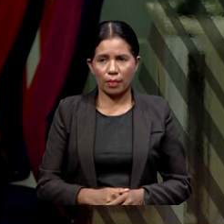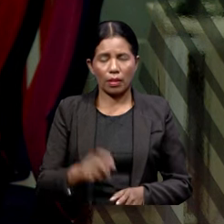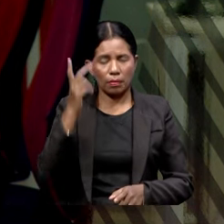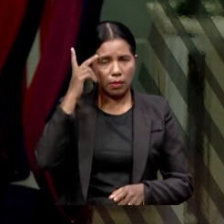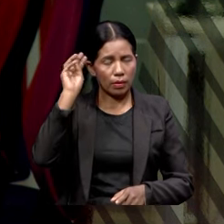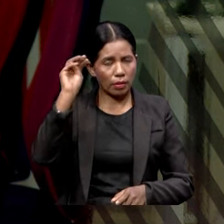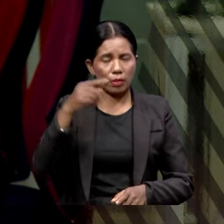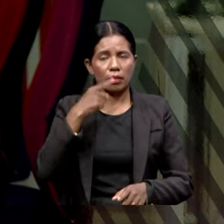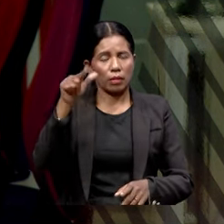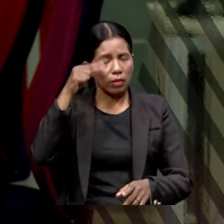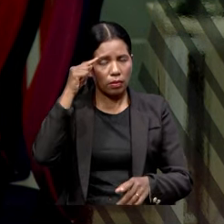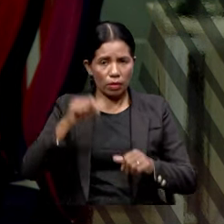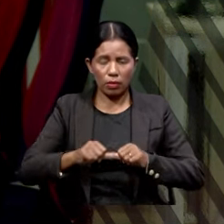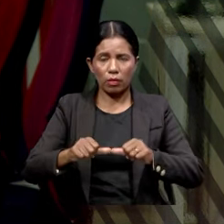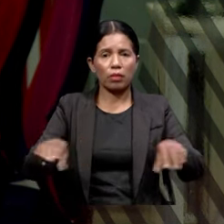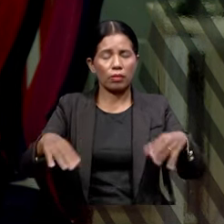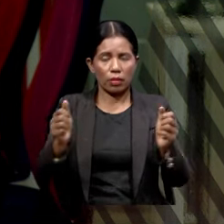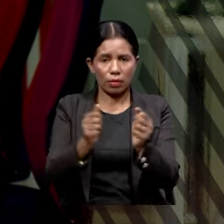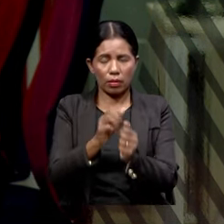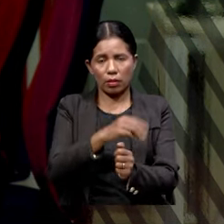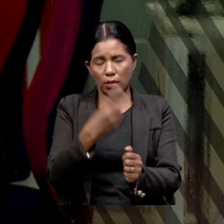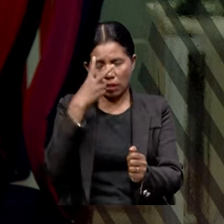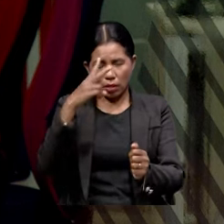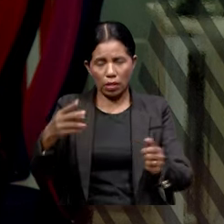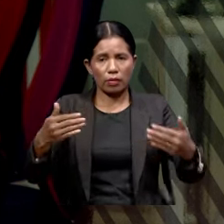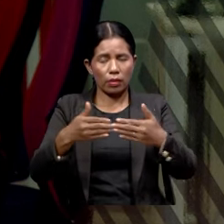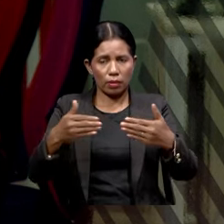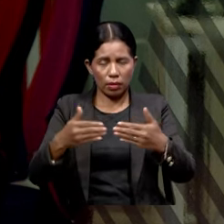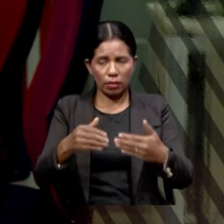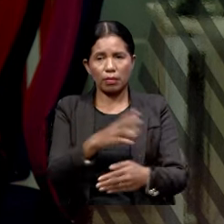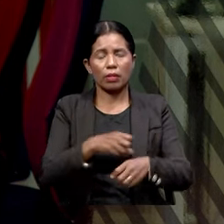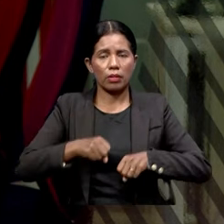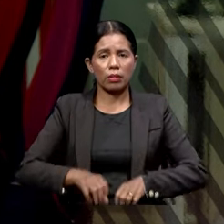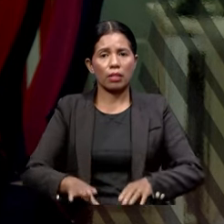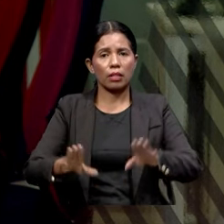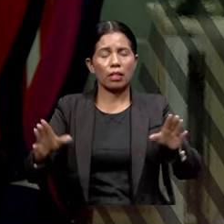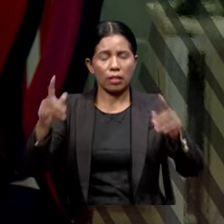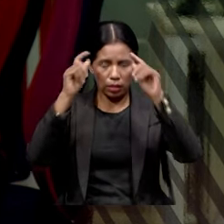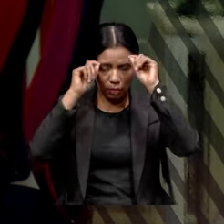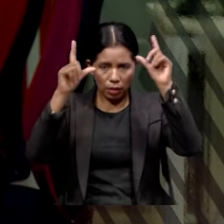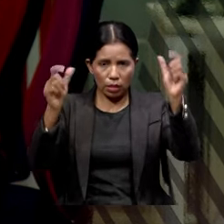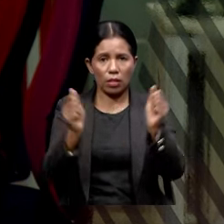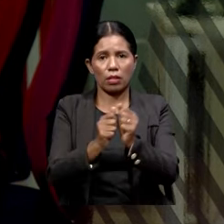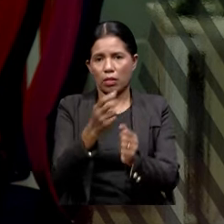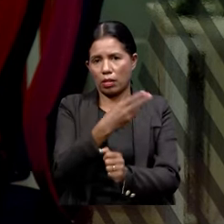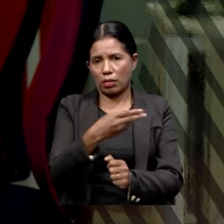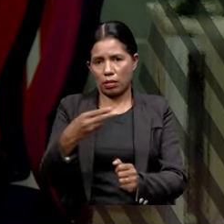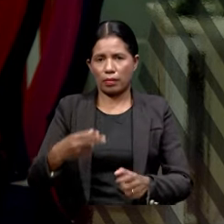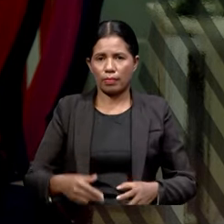Primeiro-ministro afirma que o governo continua esforço de luta para a fronteira terrestre no marítima entre Timor-Leste e Indonésia.